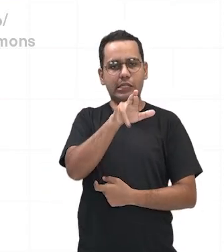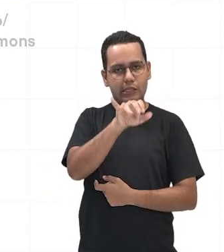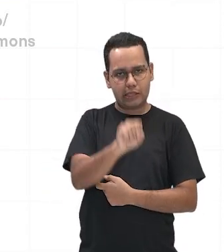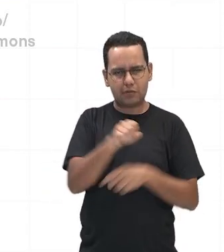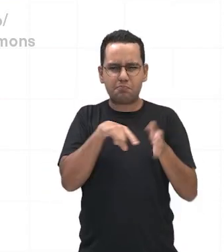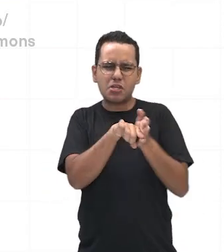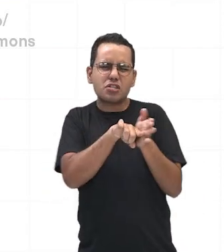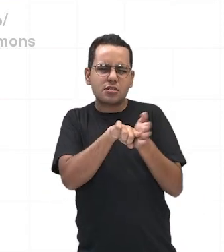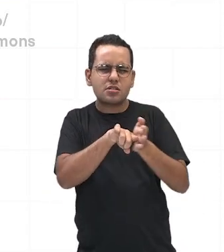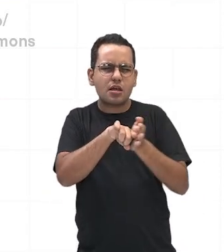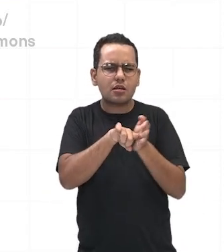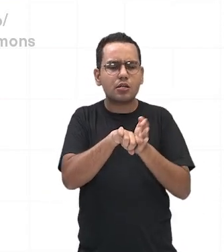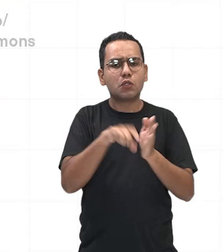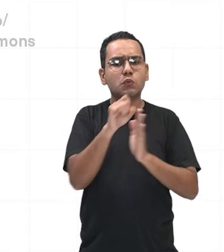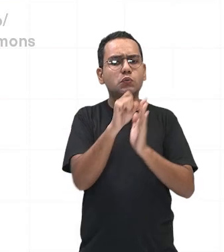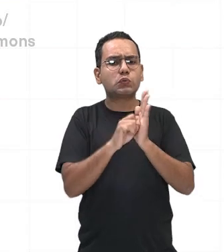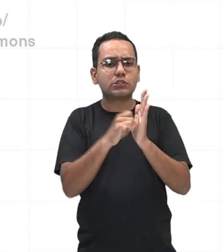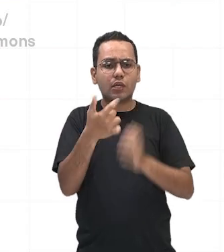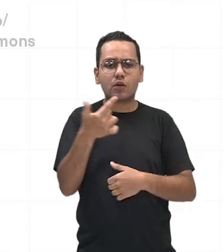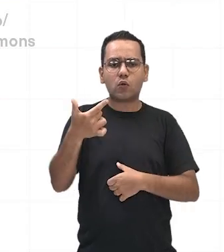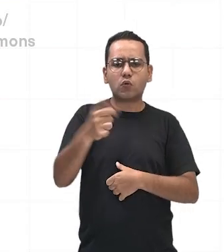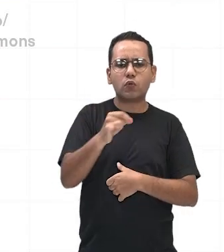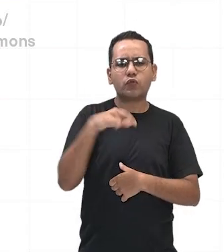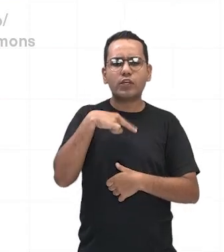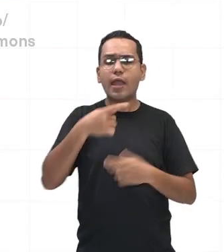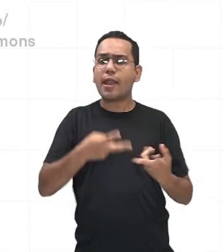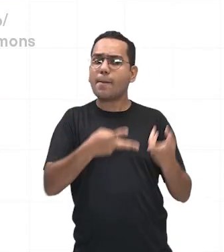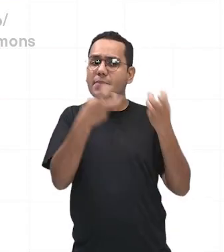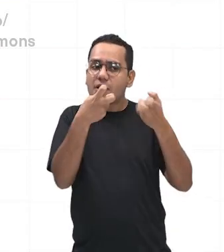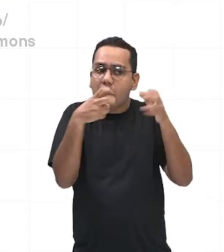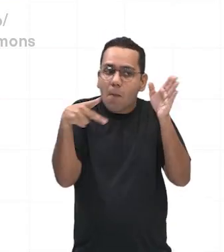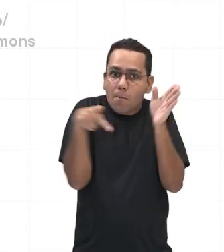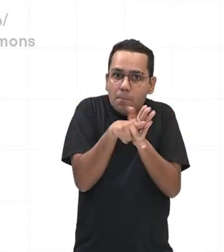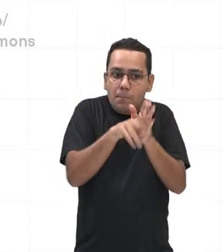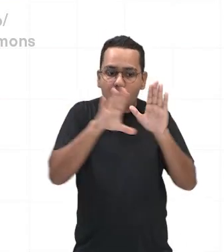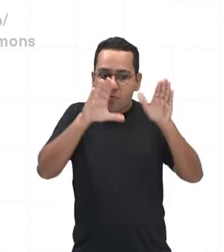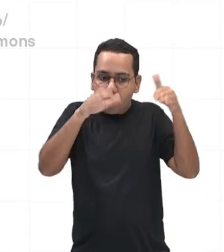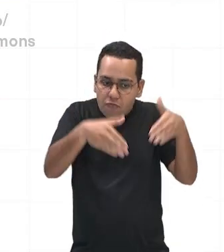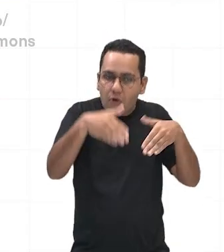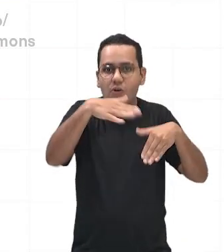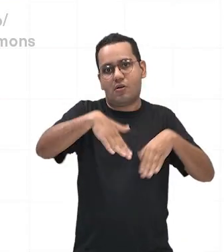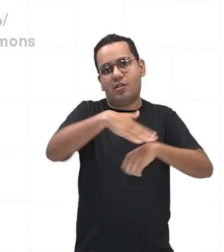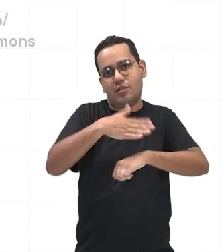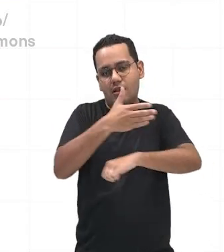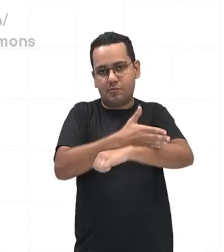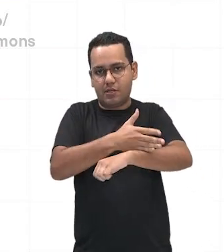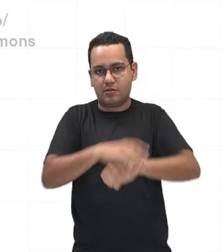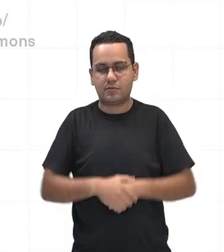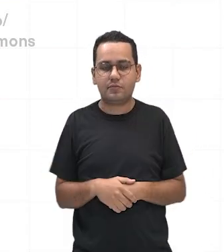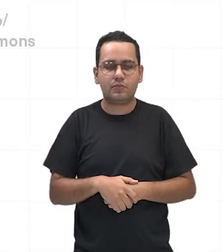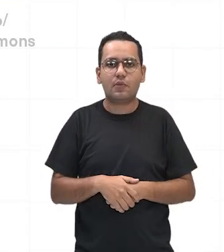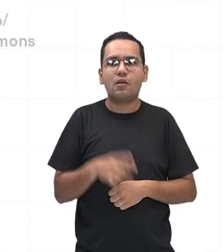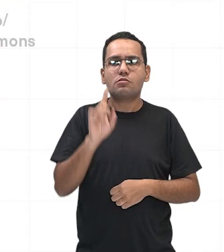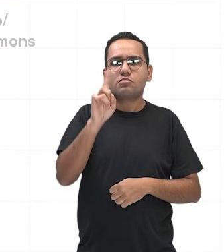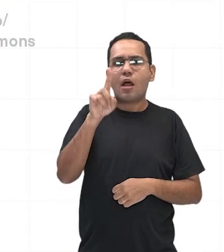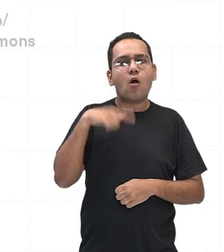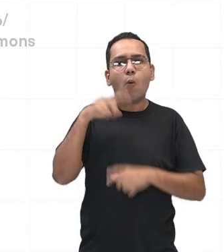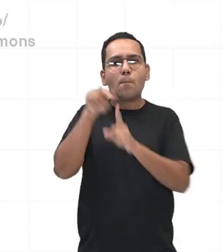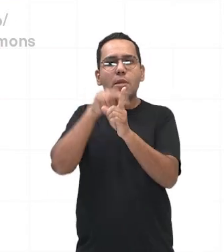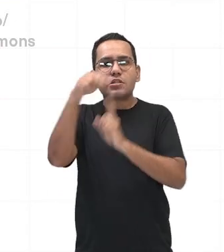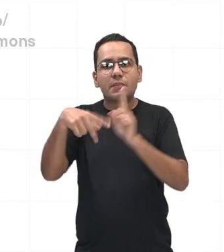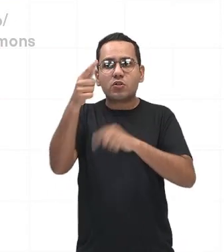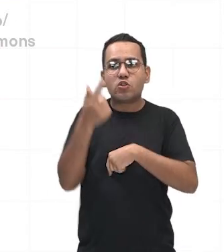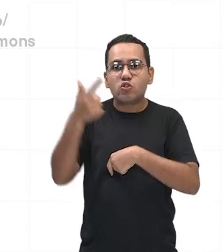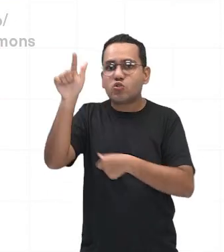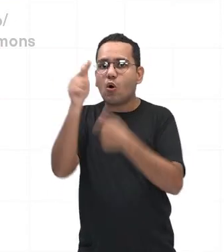passou-se a tentar ver a Idade Média com os olhos dela própria, não com o daqueles que viveram ou vivem num